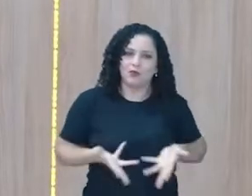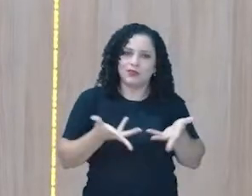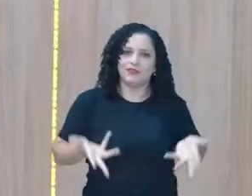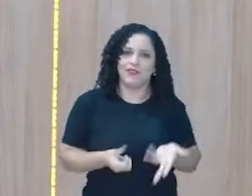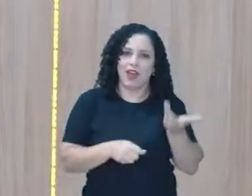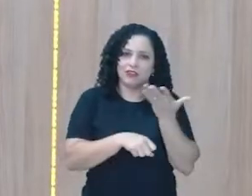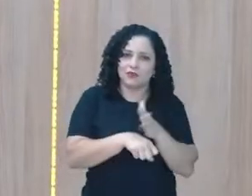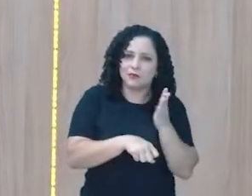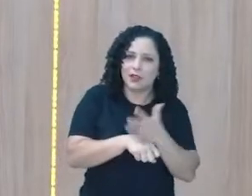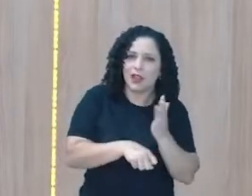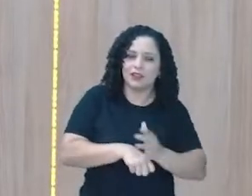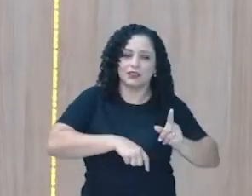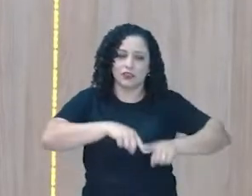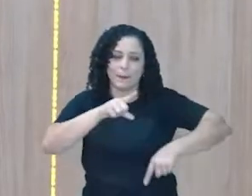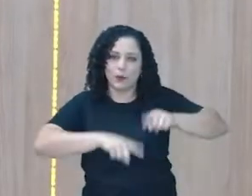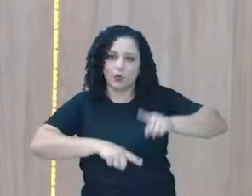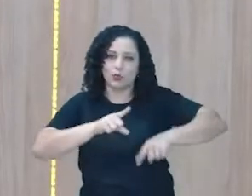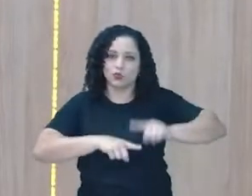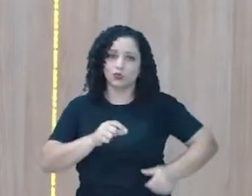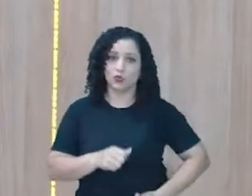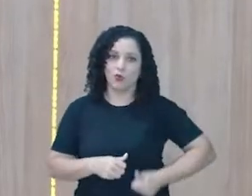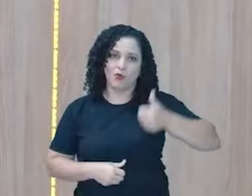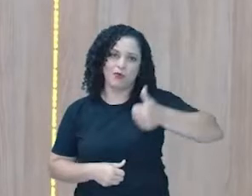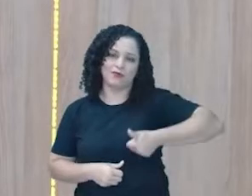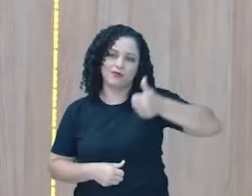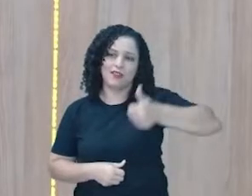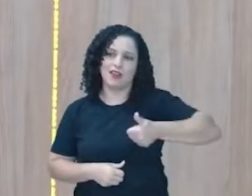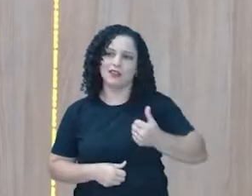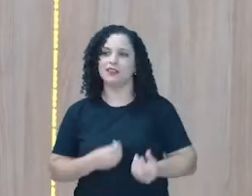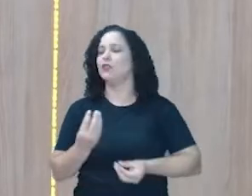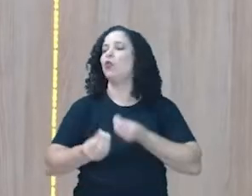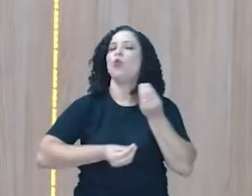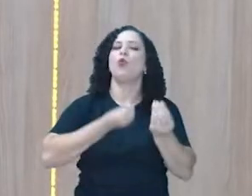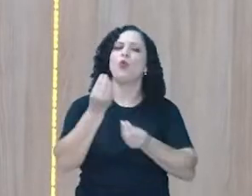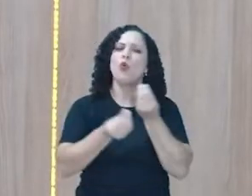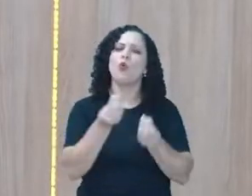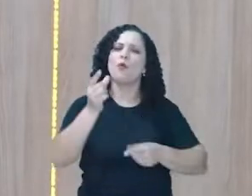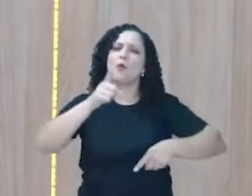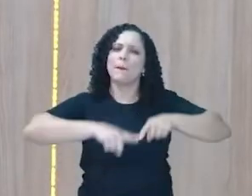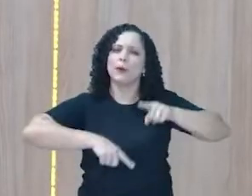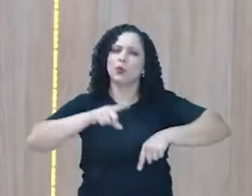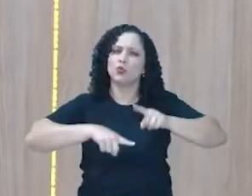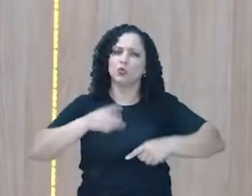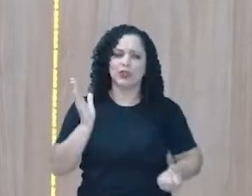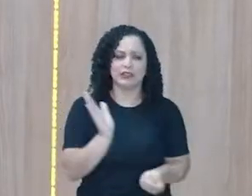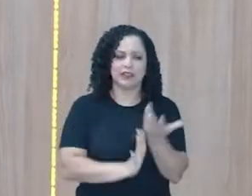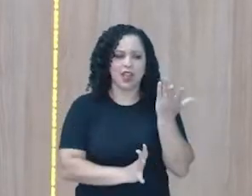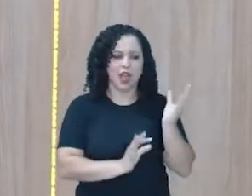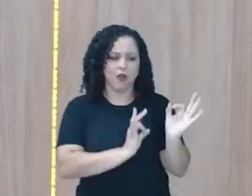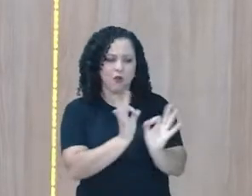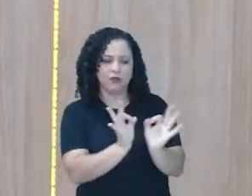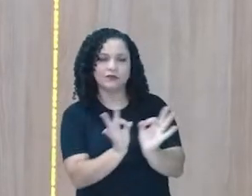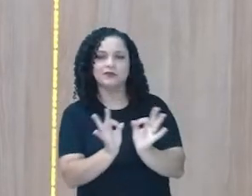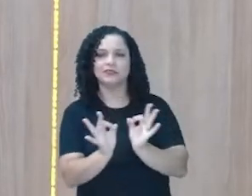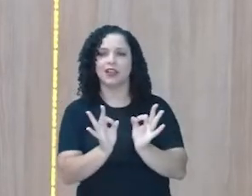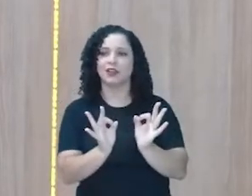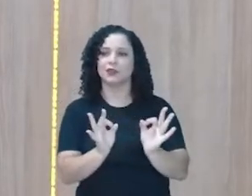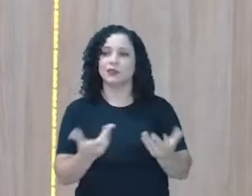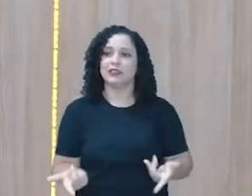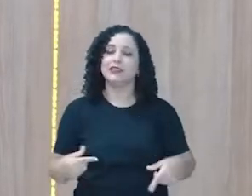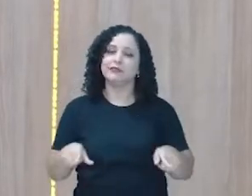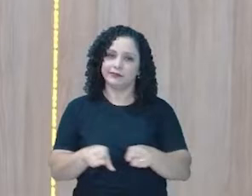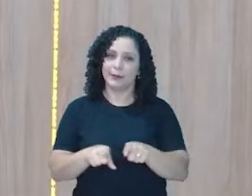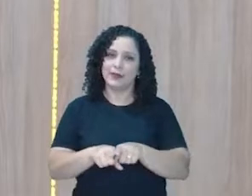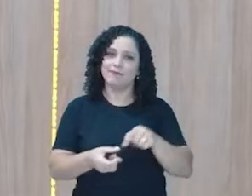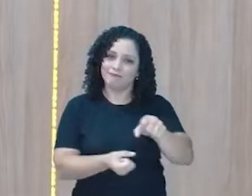suas práticas, nos seus produtos, a forma como esse produto, né, é feito, é elaborado, ser